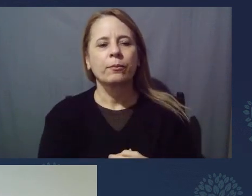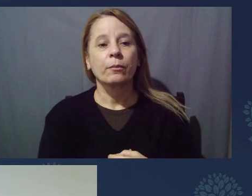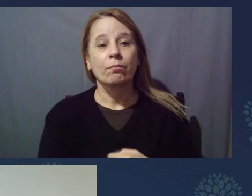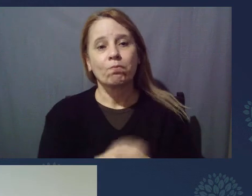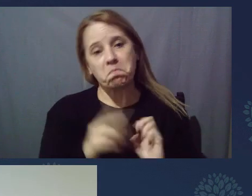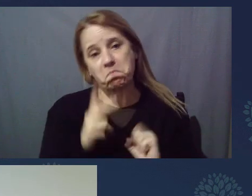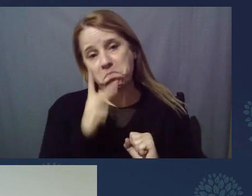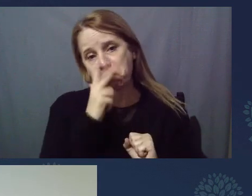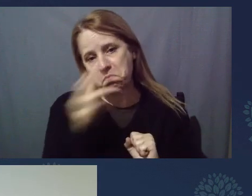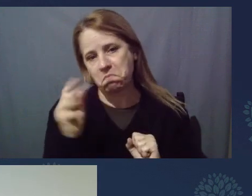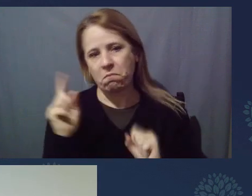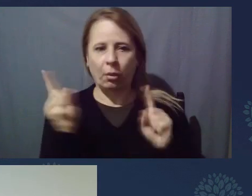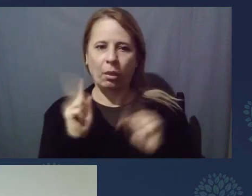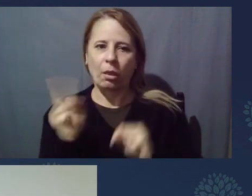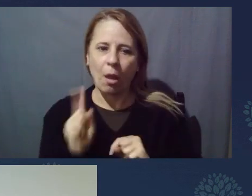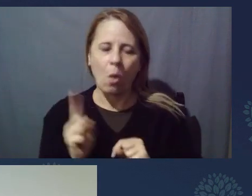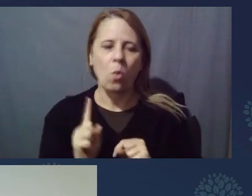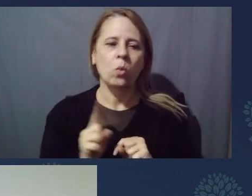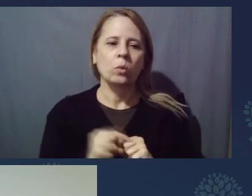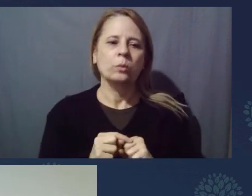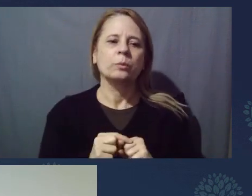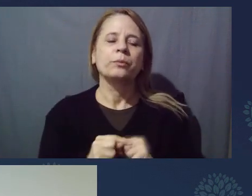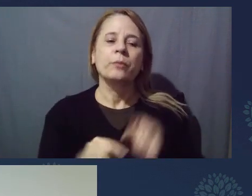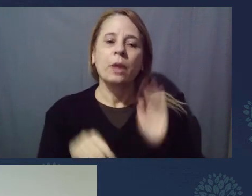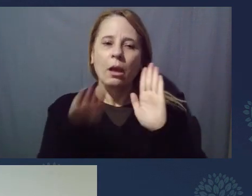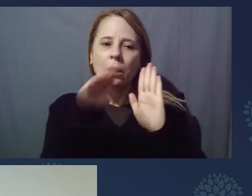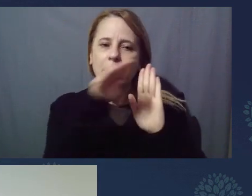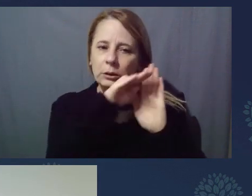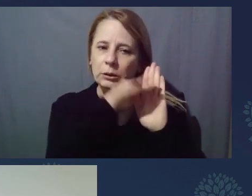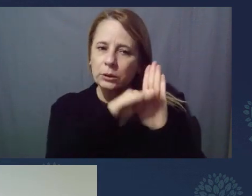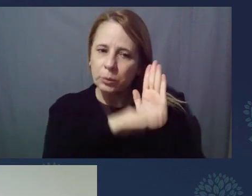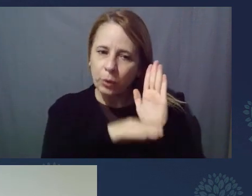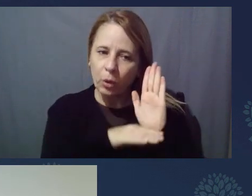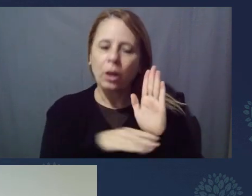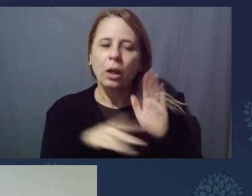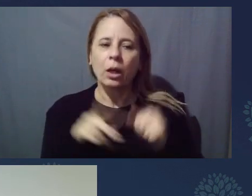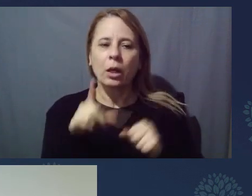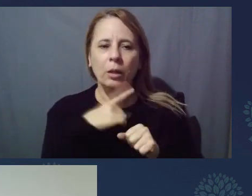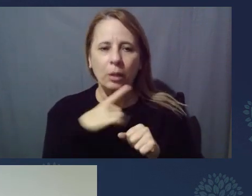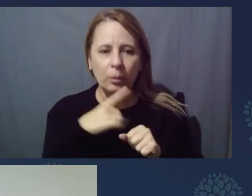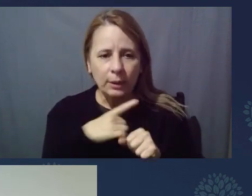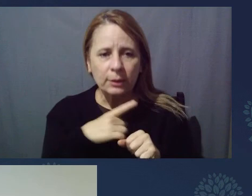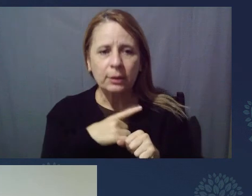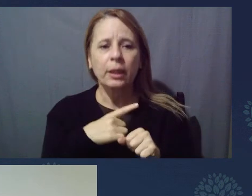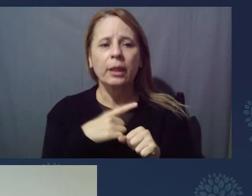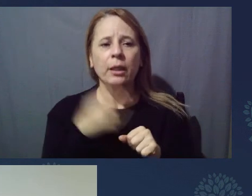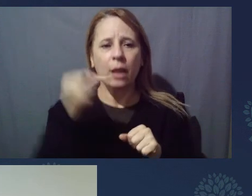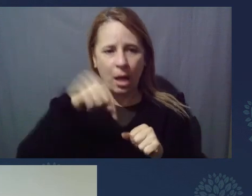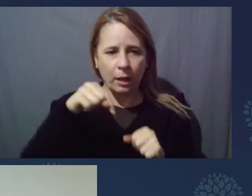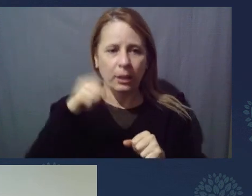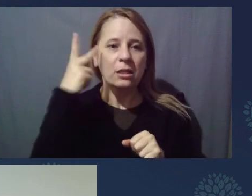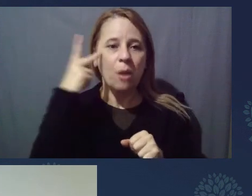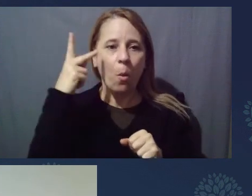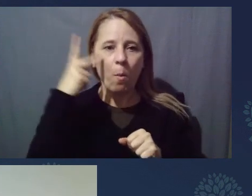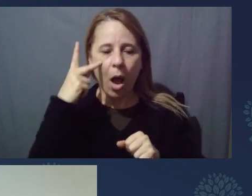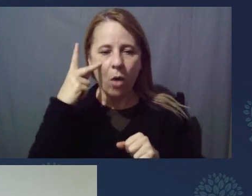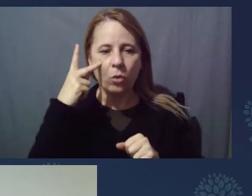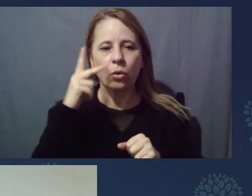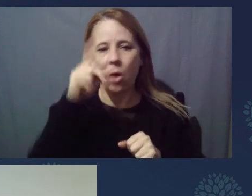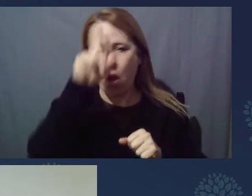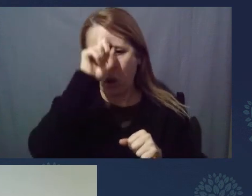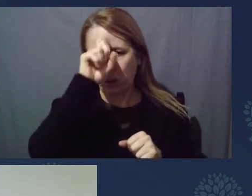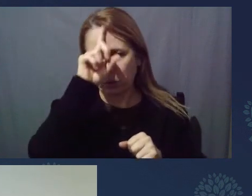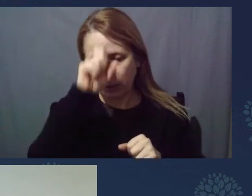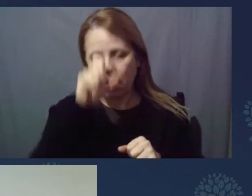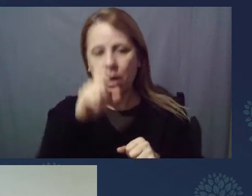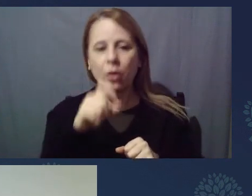Aparentemente não. Esse programa que a gente fez foi de duas, e esses programas que são feitos aqui no HC, do Dr. Cérvulo, e que a